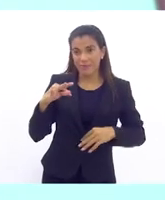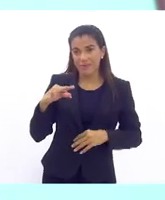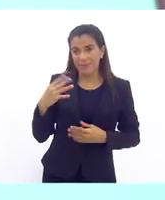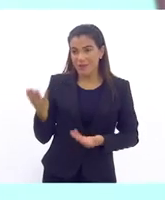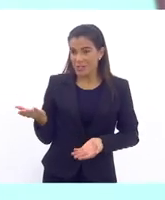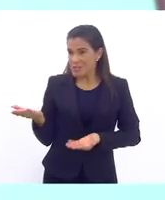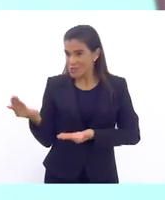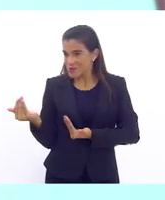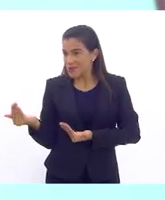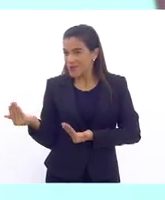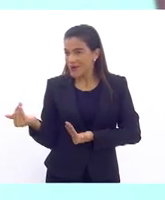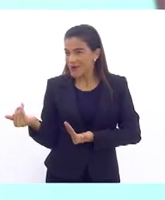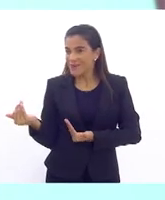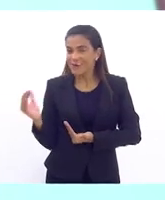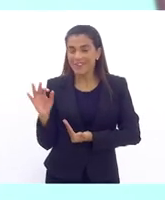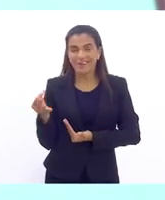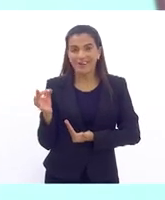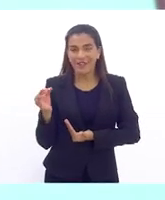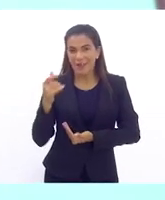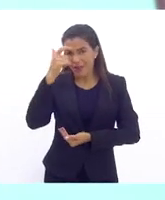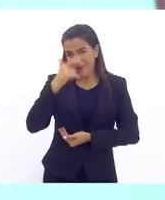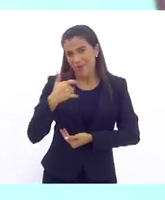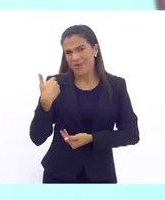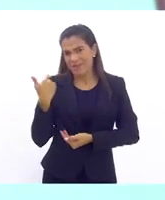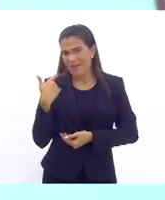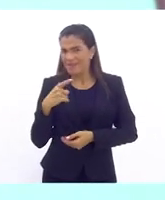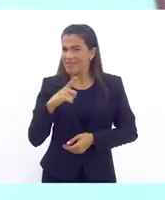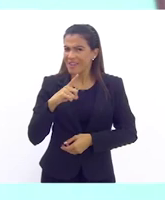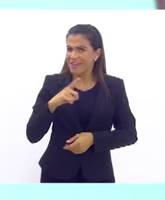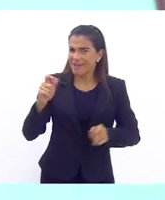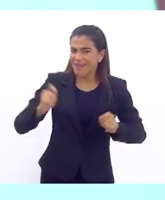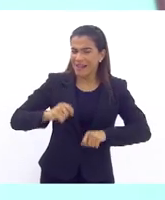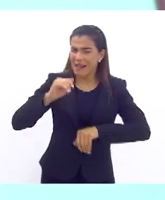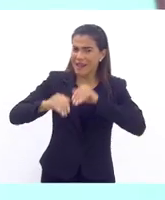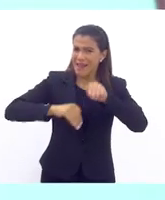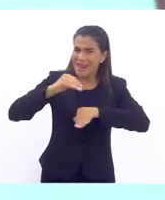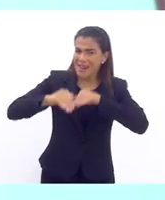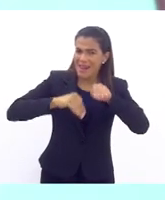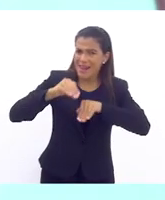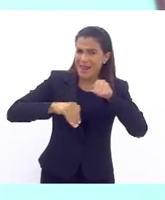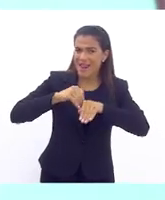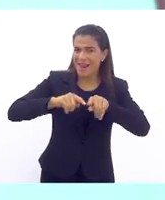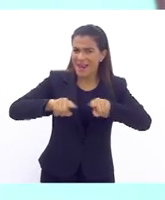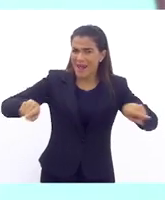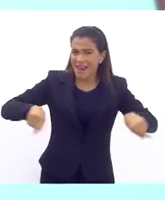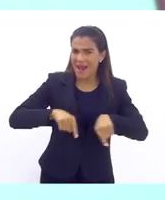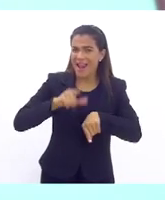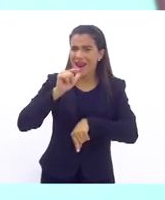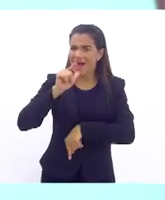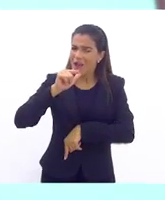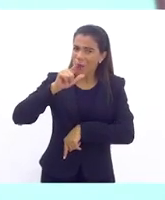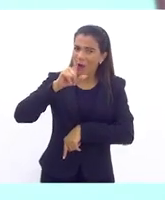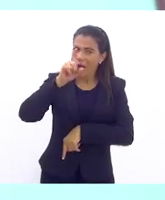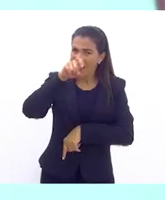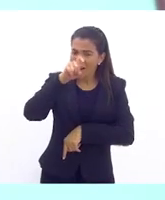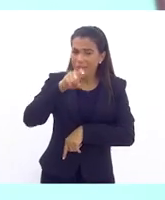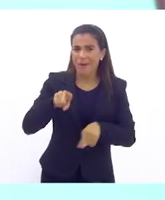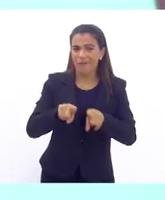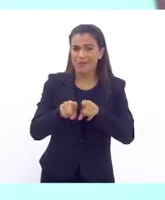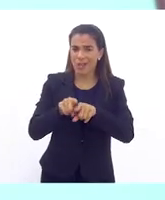né citado pelo pelo Deputado aqui eu já tenho idade de quem na dona Lagoa de Araruama de quem vê Joana alagou de ararama de quem